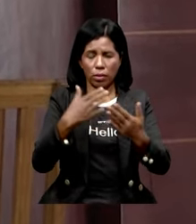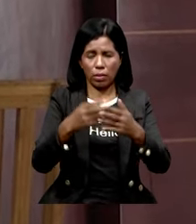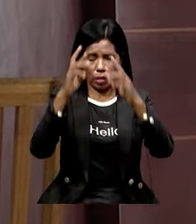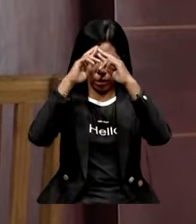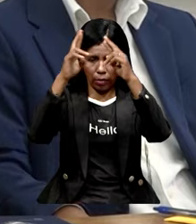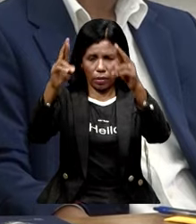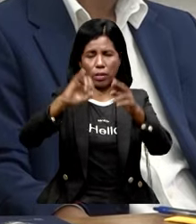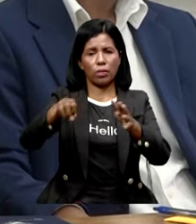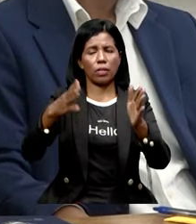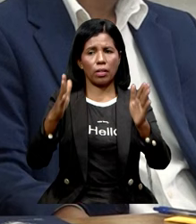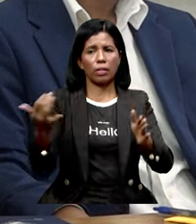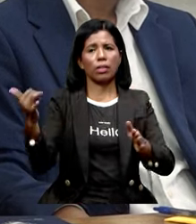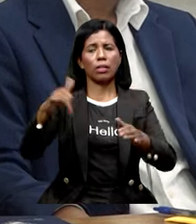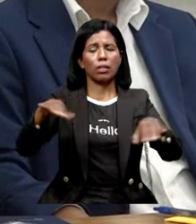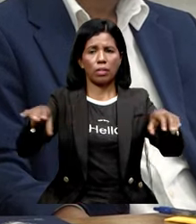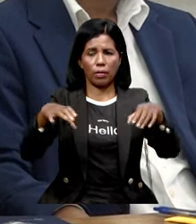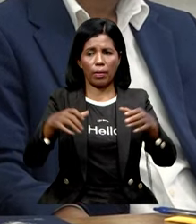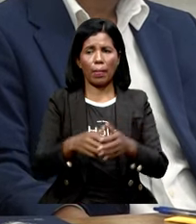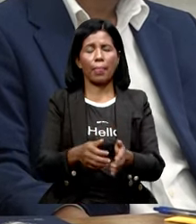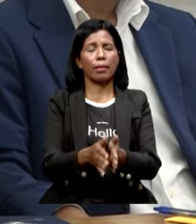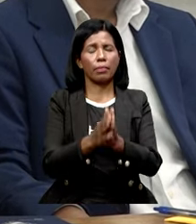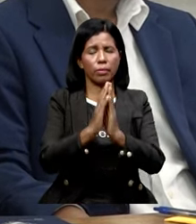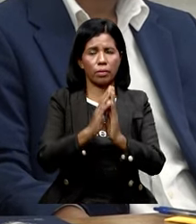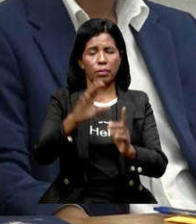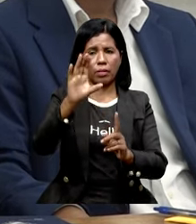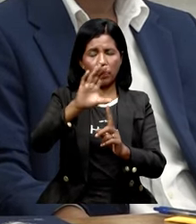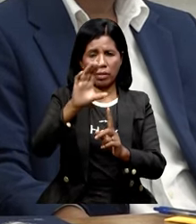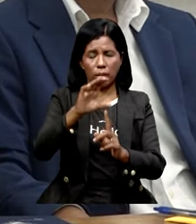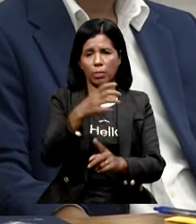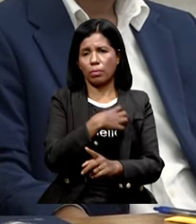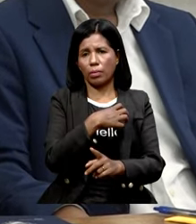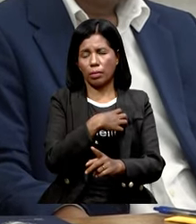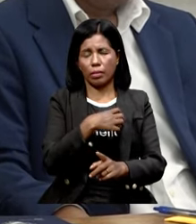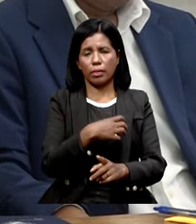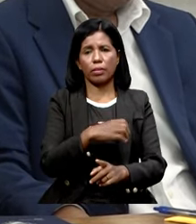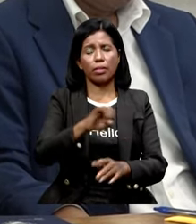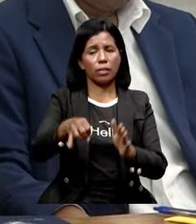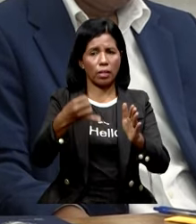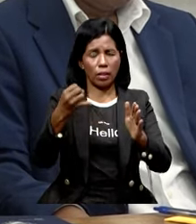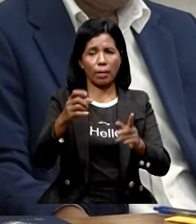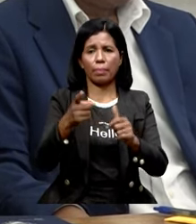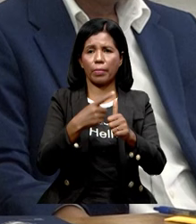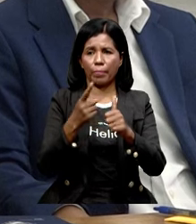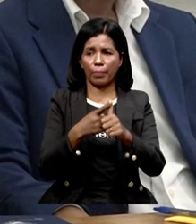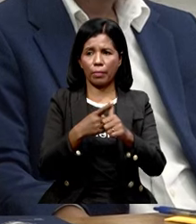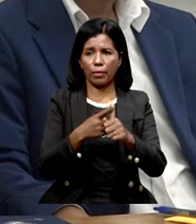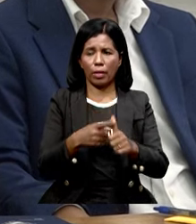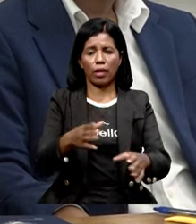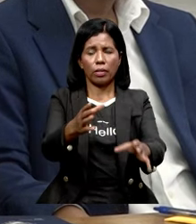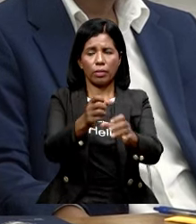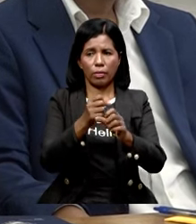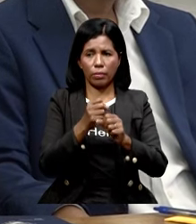respeita jornalista sirane serviço. Russo ba comando-geral Penitele, primeiro, ato foti